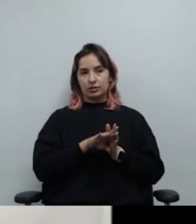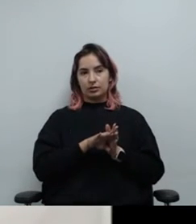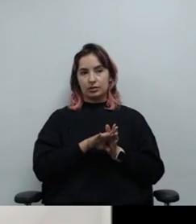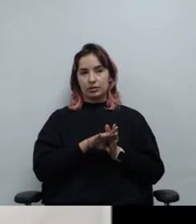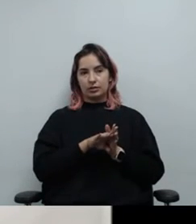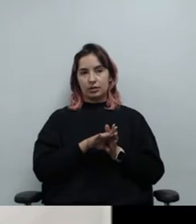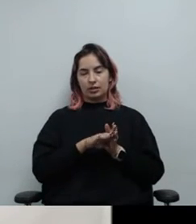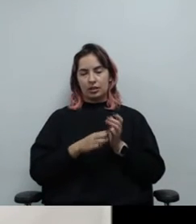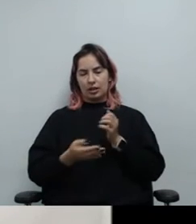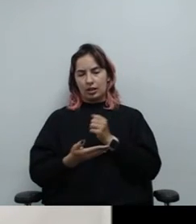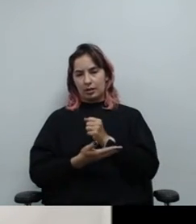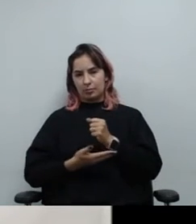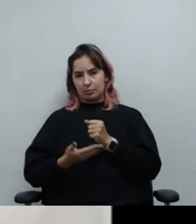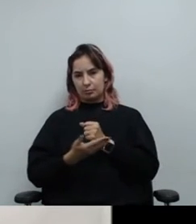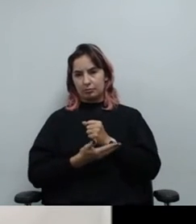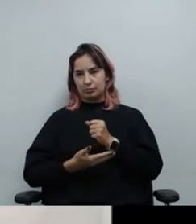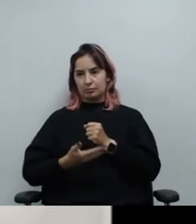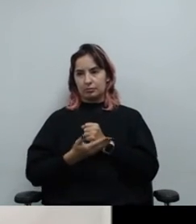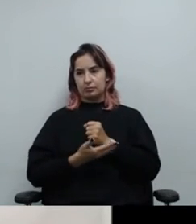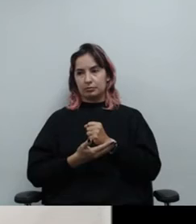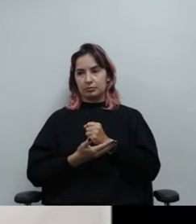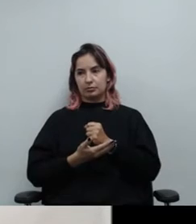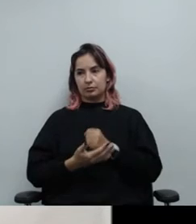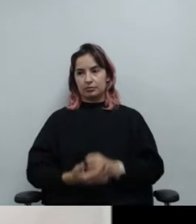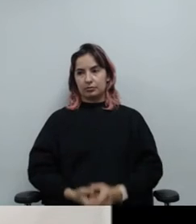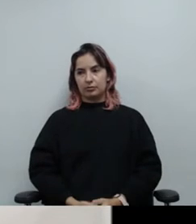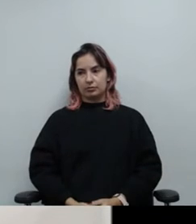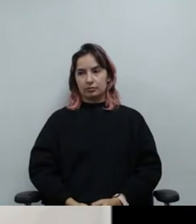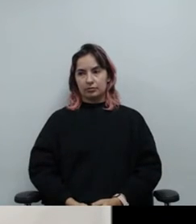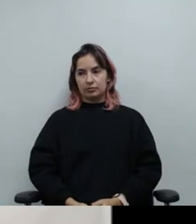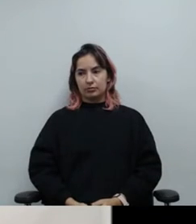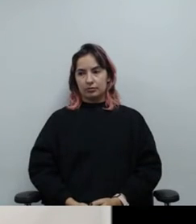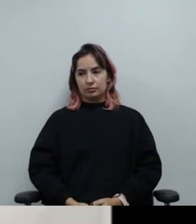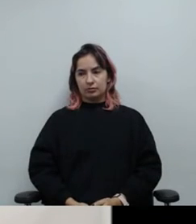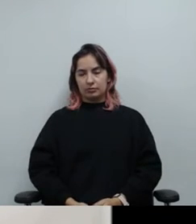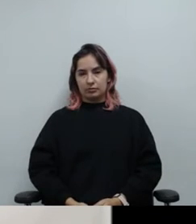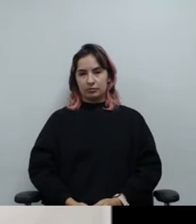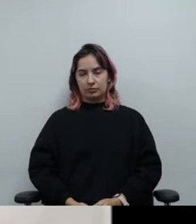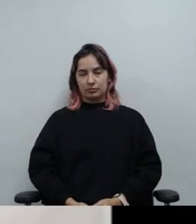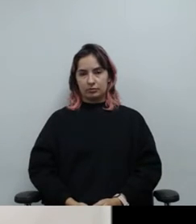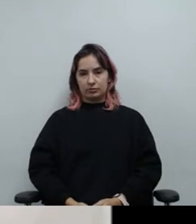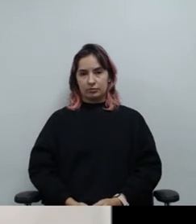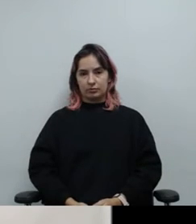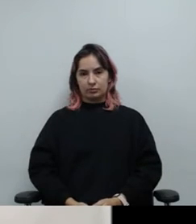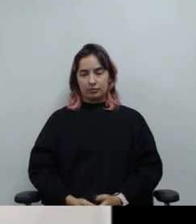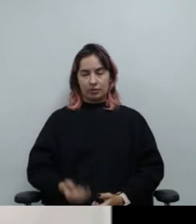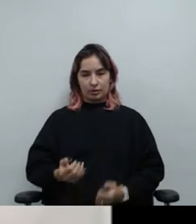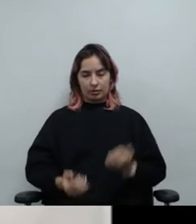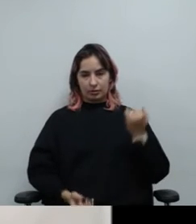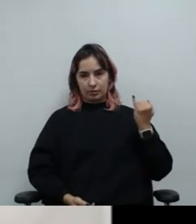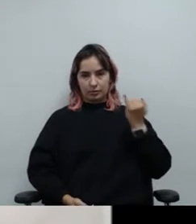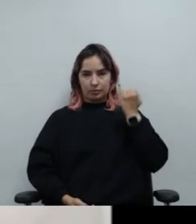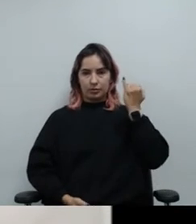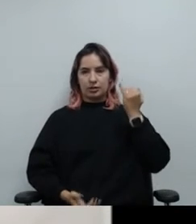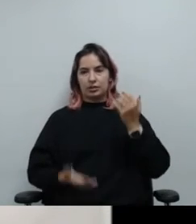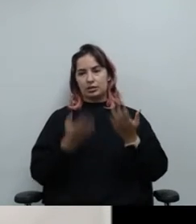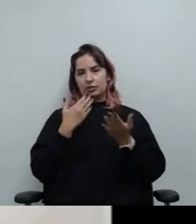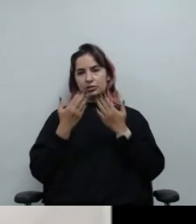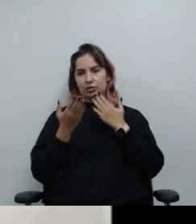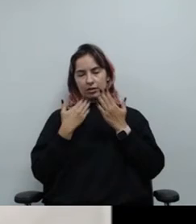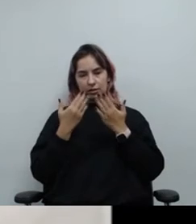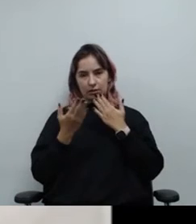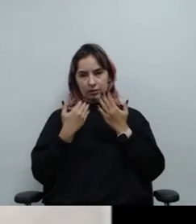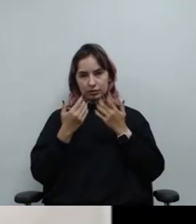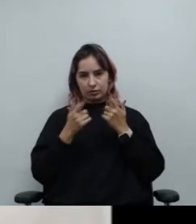as bases em termos de referências, né, de diálogo